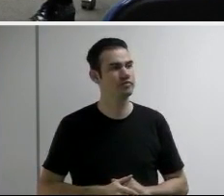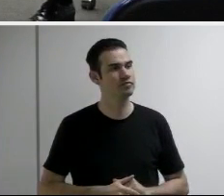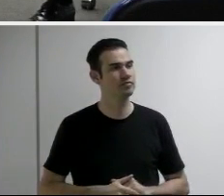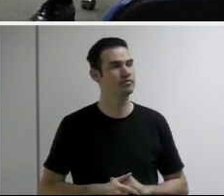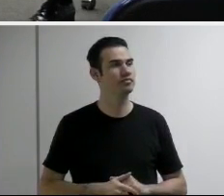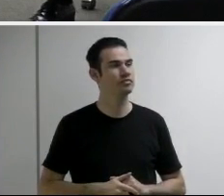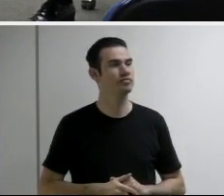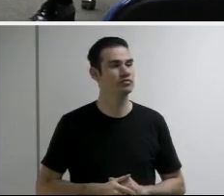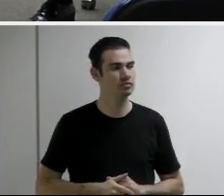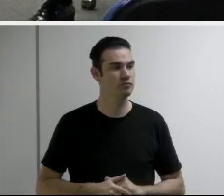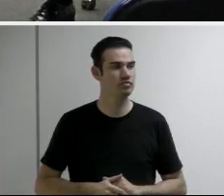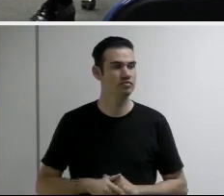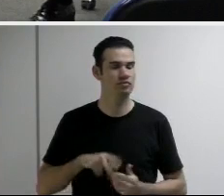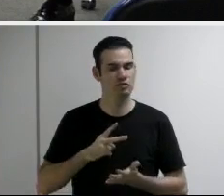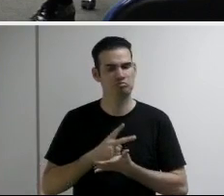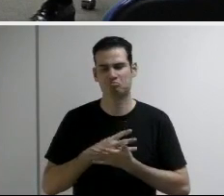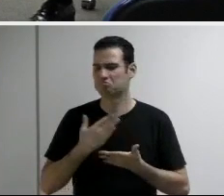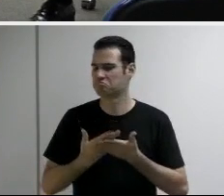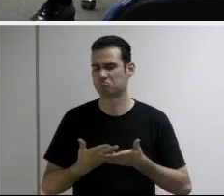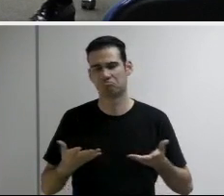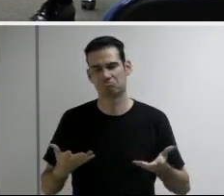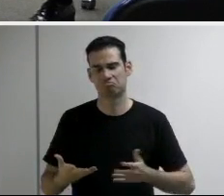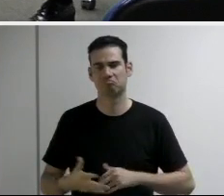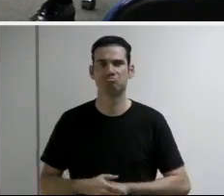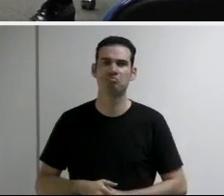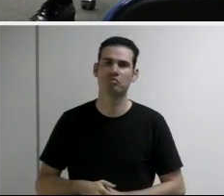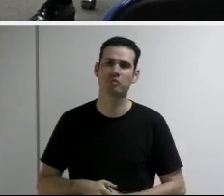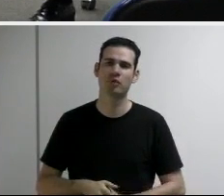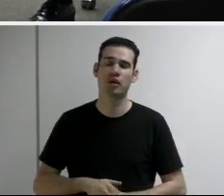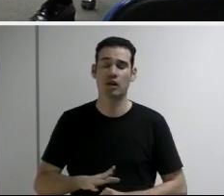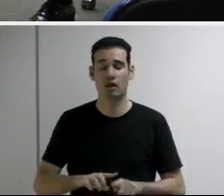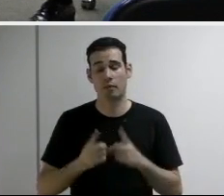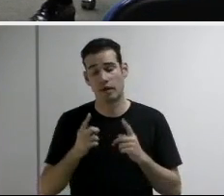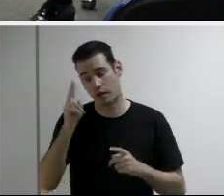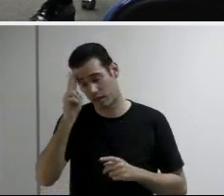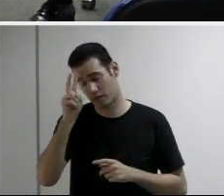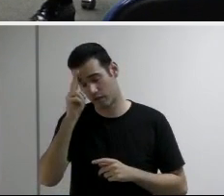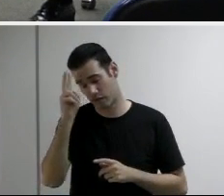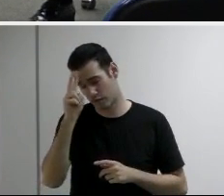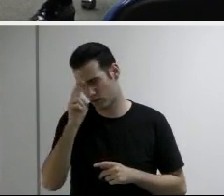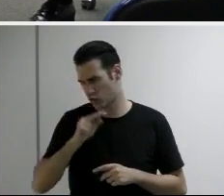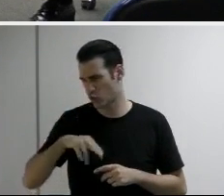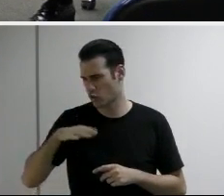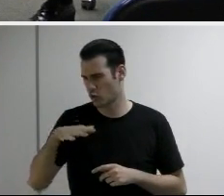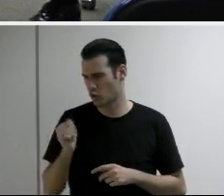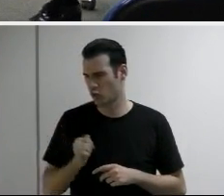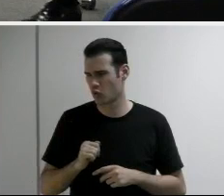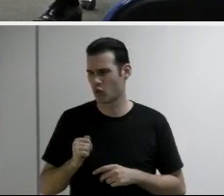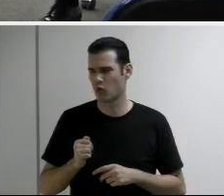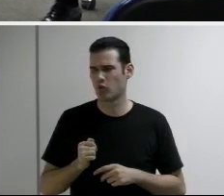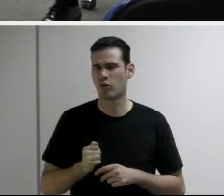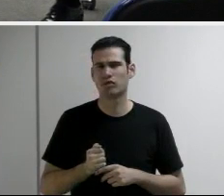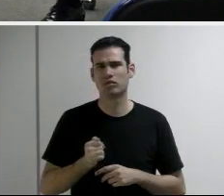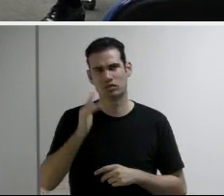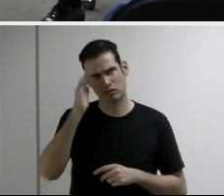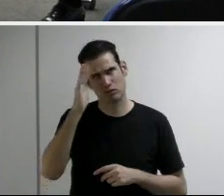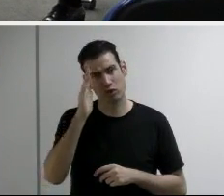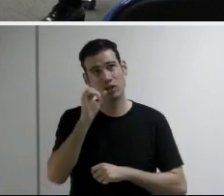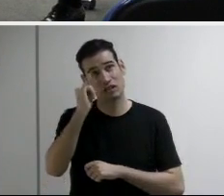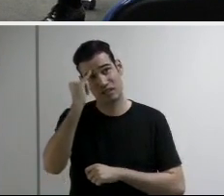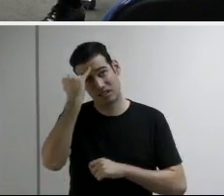habeas data continua funcionando, obviamente. Mas sempre lembrando que a habeas data nunca se posicionou como uma alternativa viável para